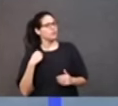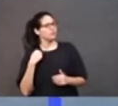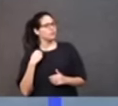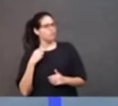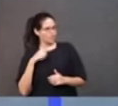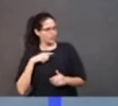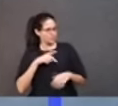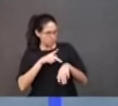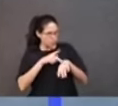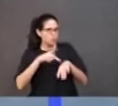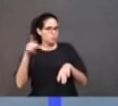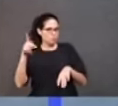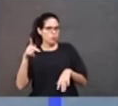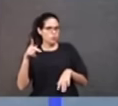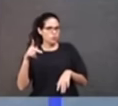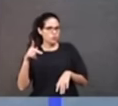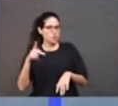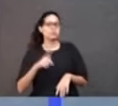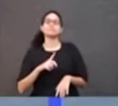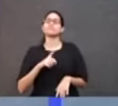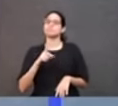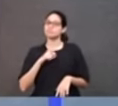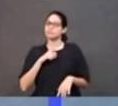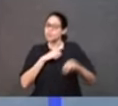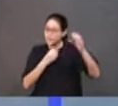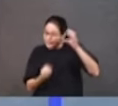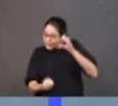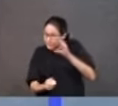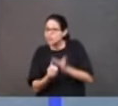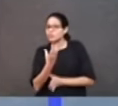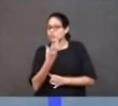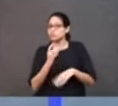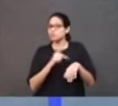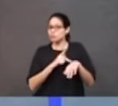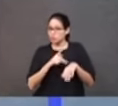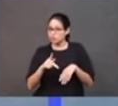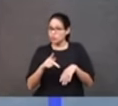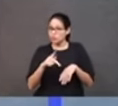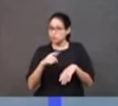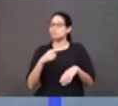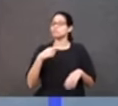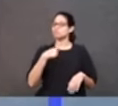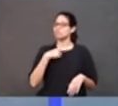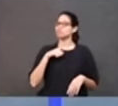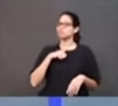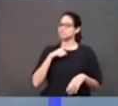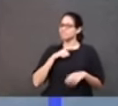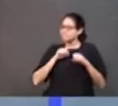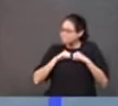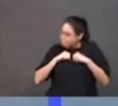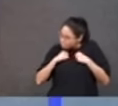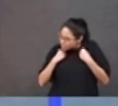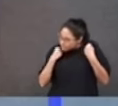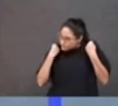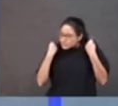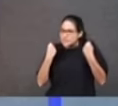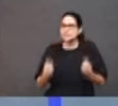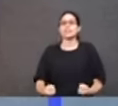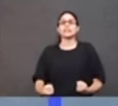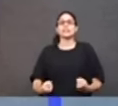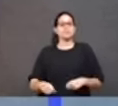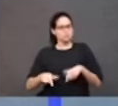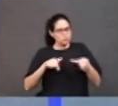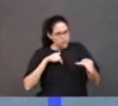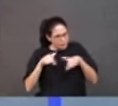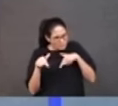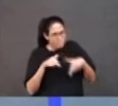pós-graduação, eu tenho, desde a criação da pós-graduação na universidade, emprestado todo o meu esforço, todo o meu trabalho